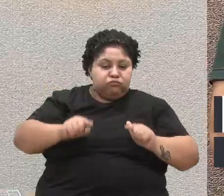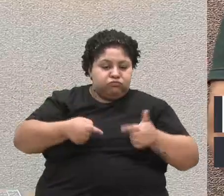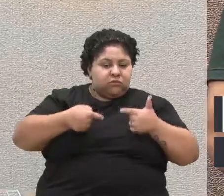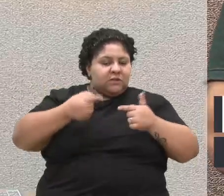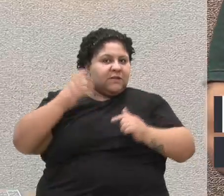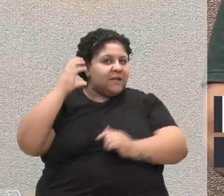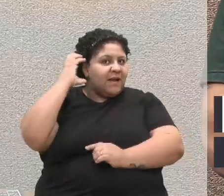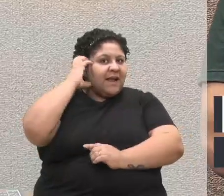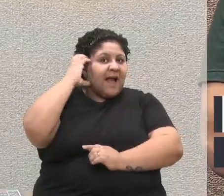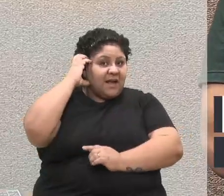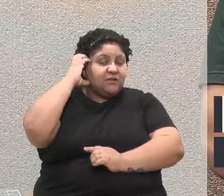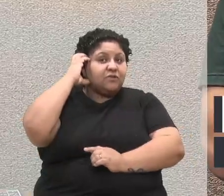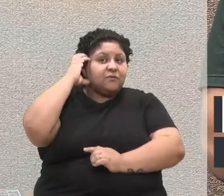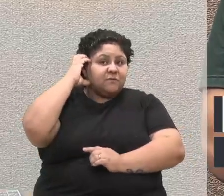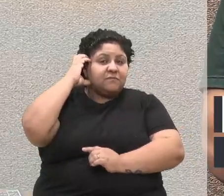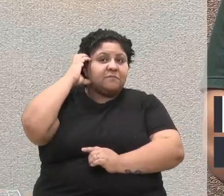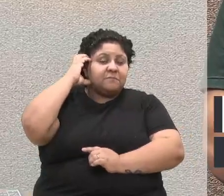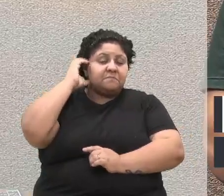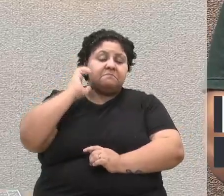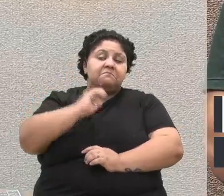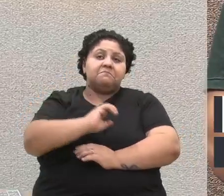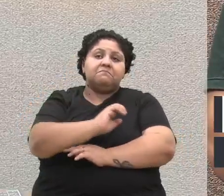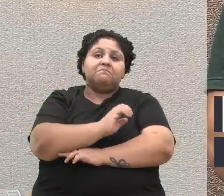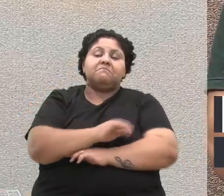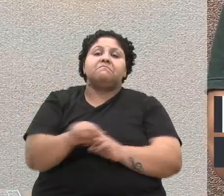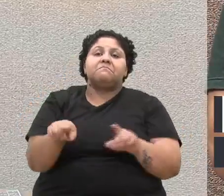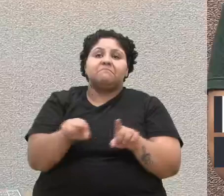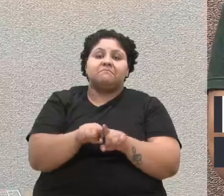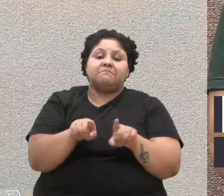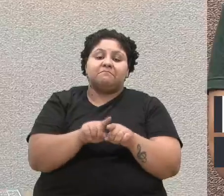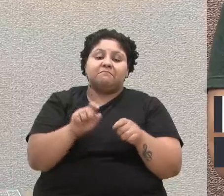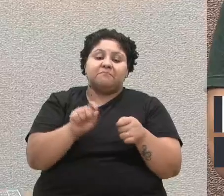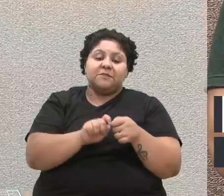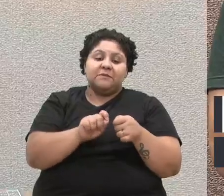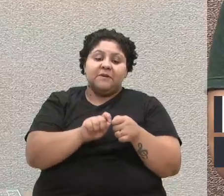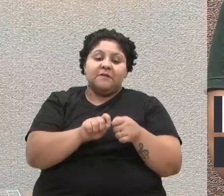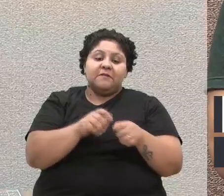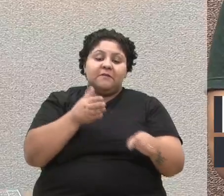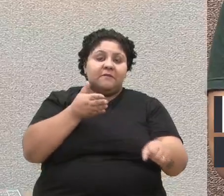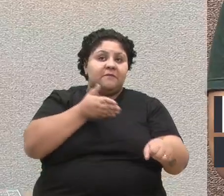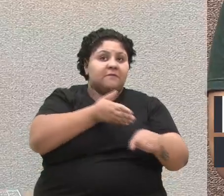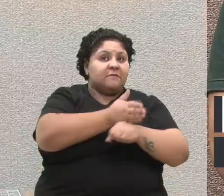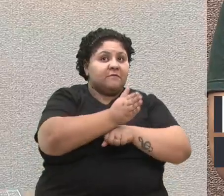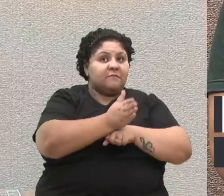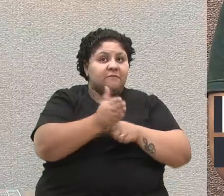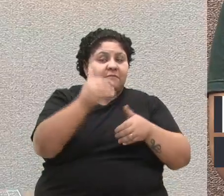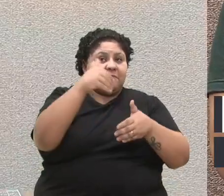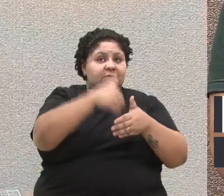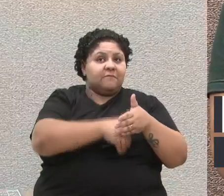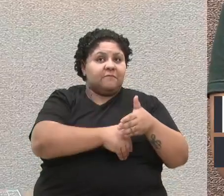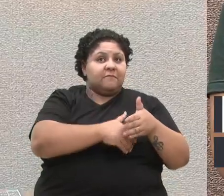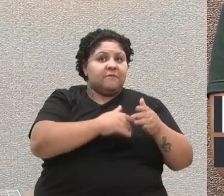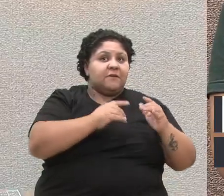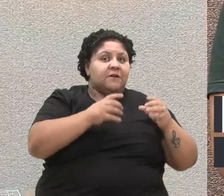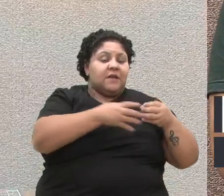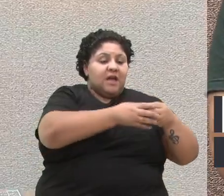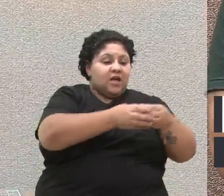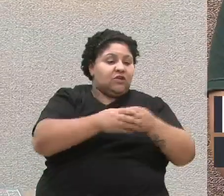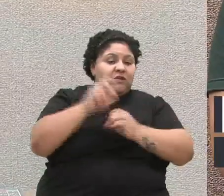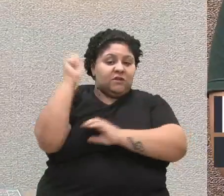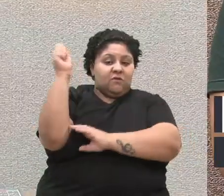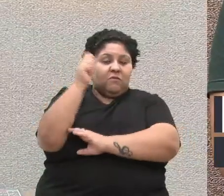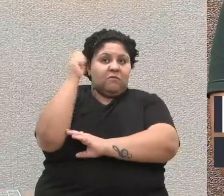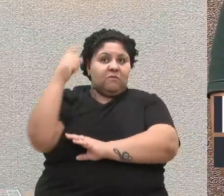rádio, né? Ele também faz parte, integra a Associação Gaúcha de Advogados Trabalhistas